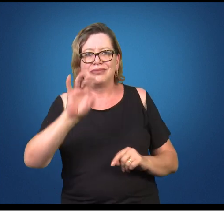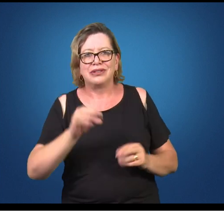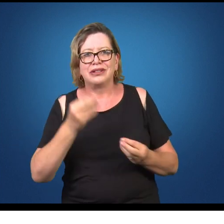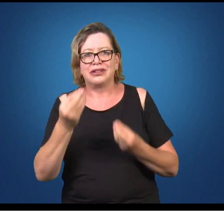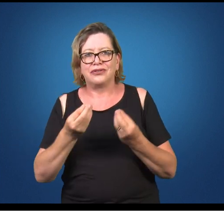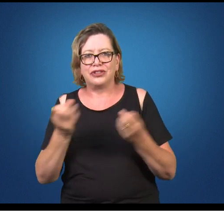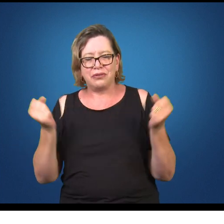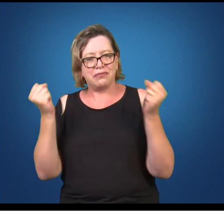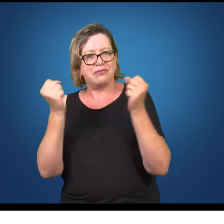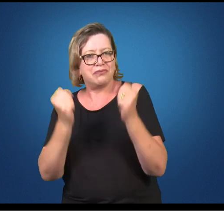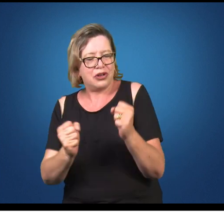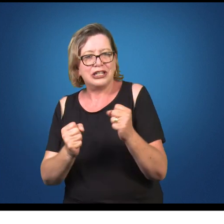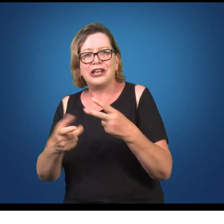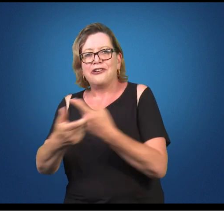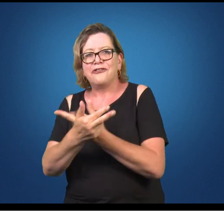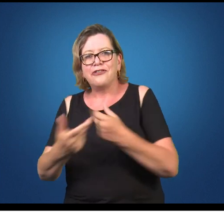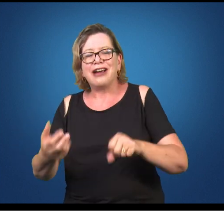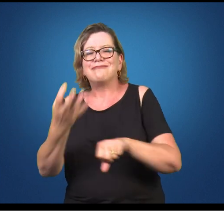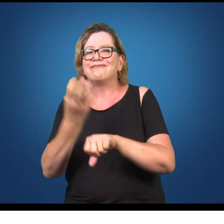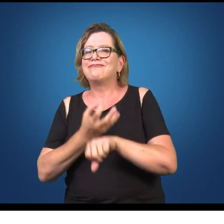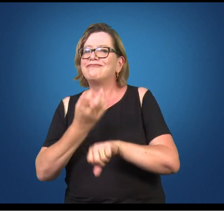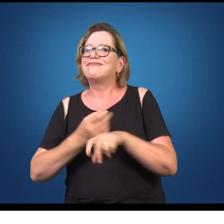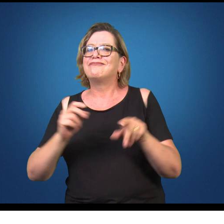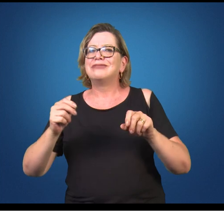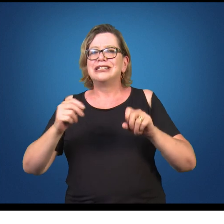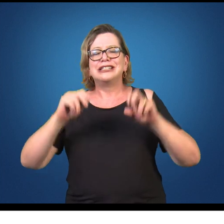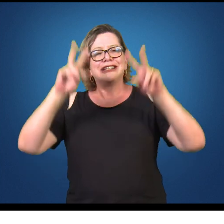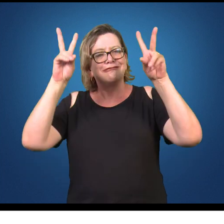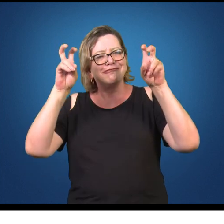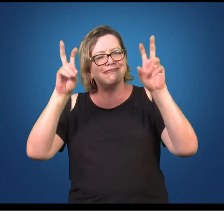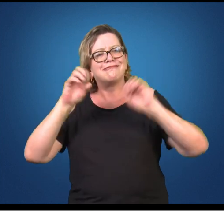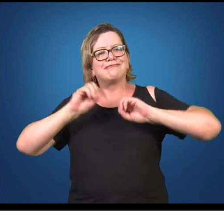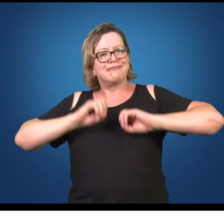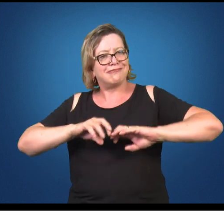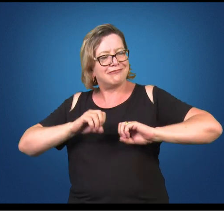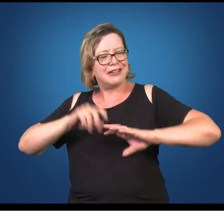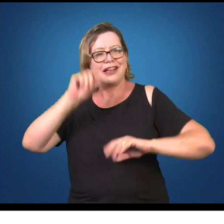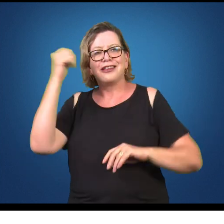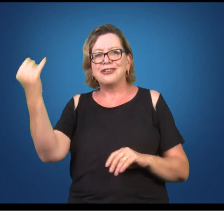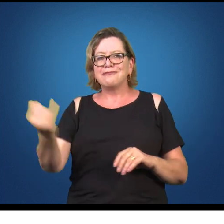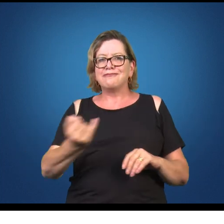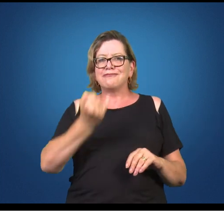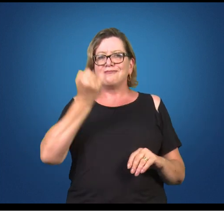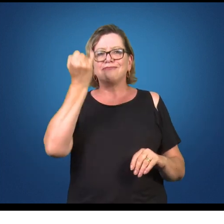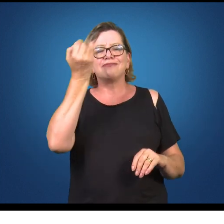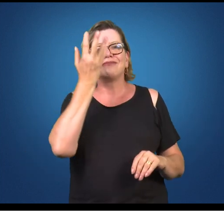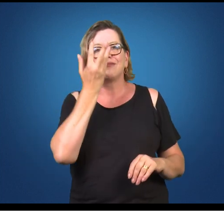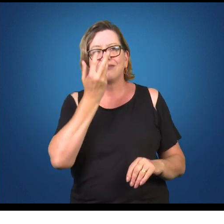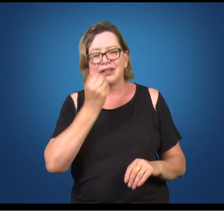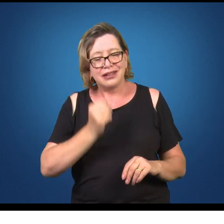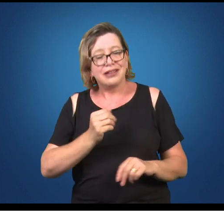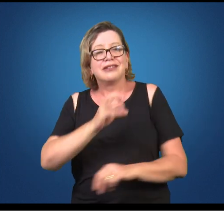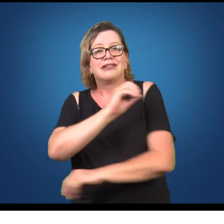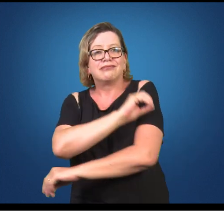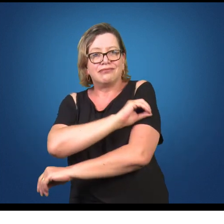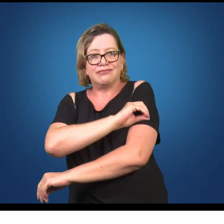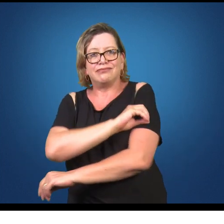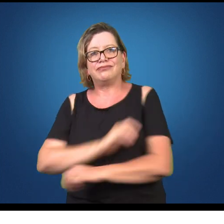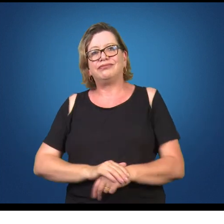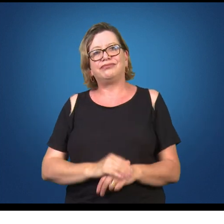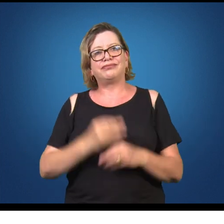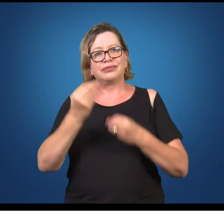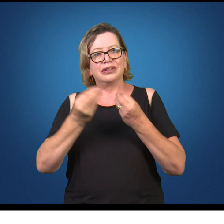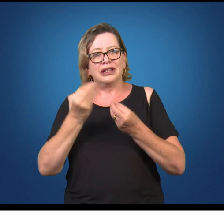você pode trabalhar vários conteúdos mesmo que são importantes, não que a criança vá, ainda mais na educação infantil, né?